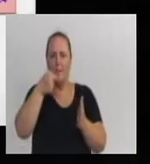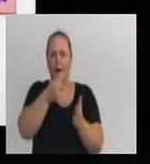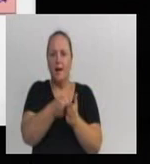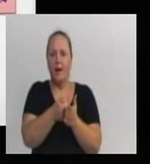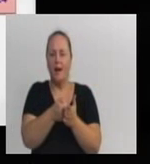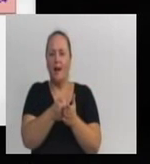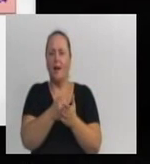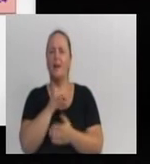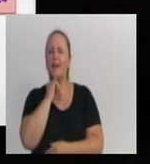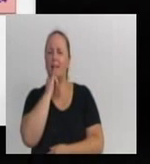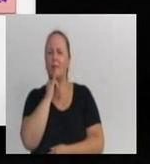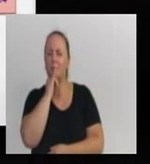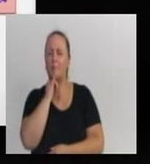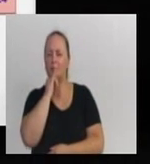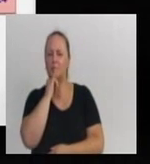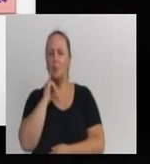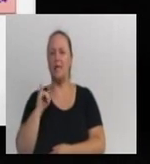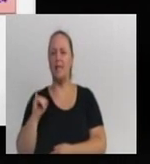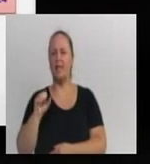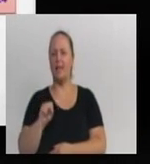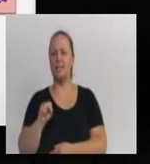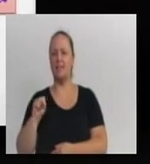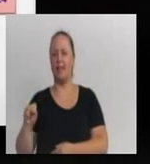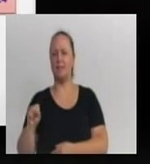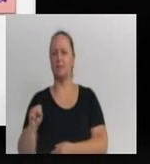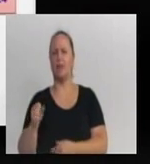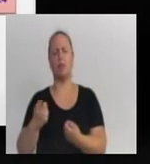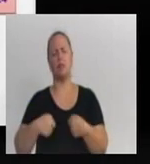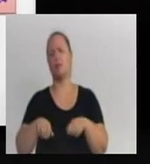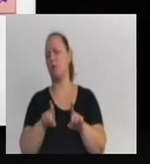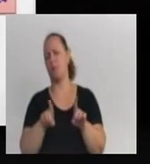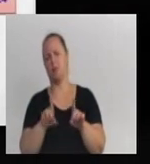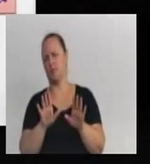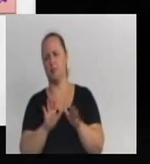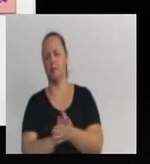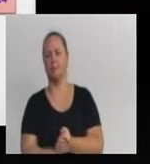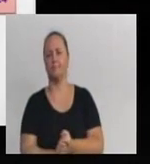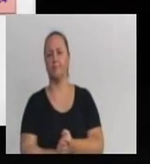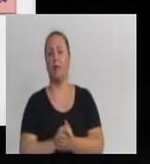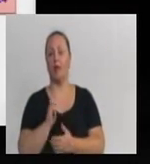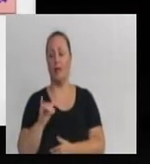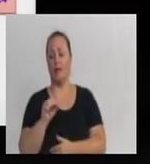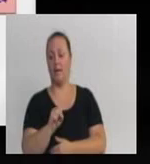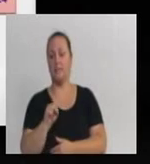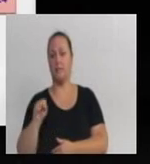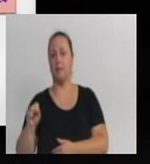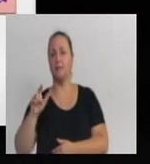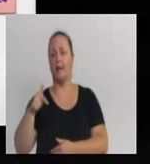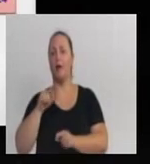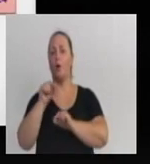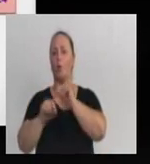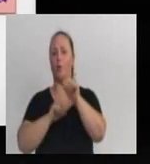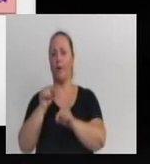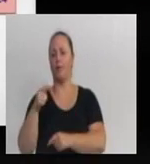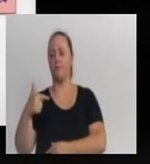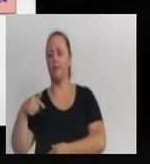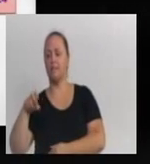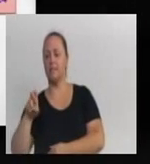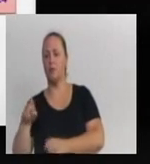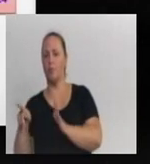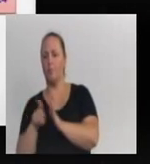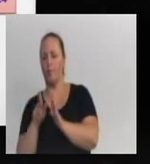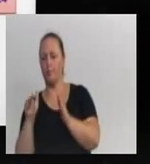Blumenau, no mínimo 25% para a educação e, no mínimo, 15% para a saúde. Vaza, não